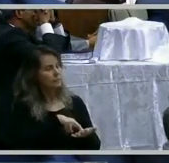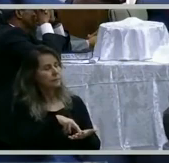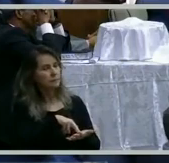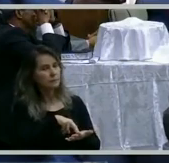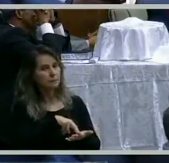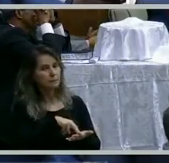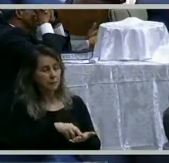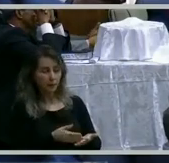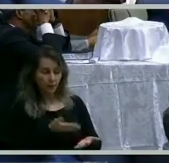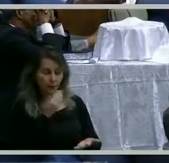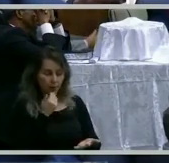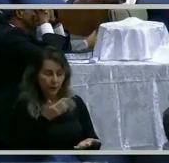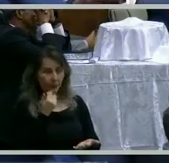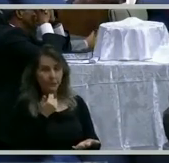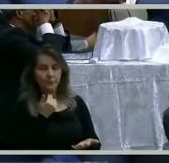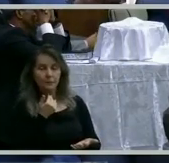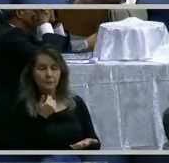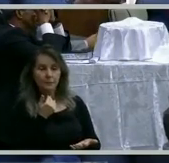Come.